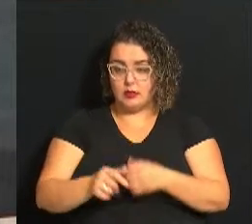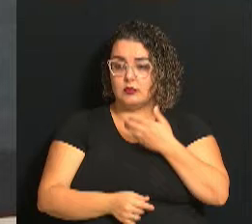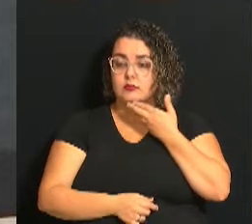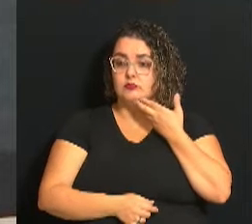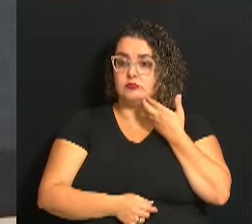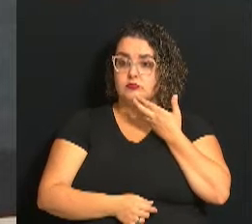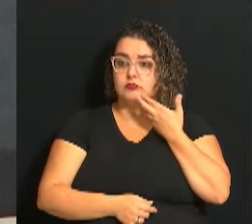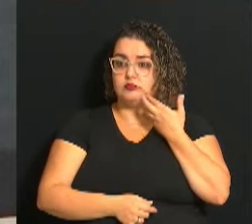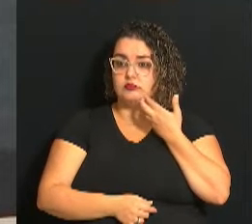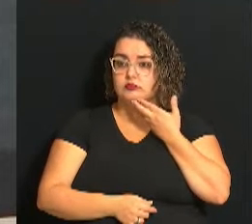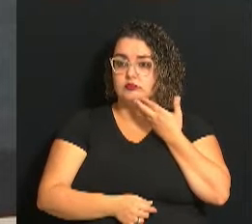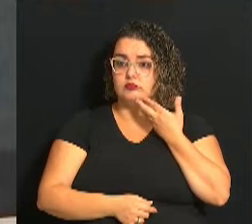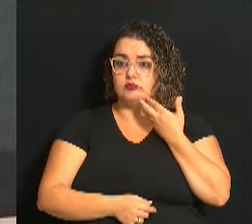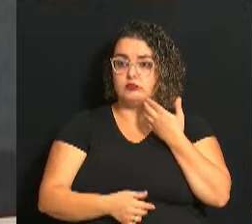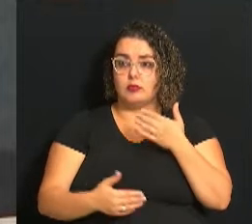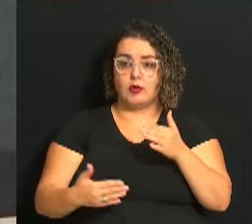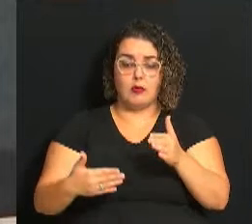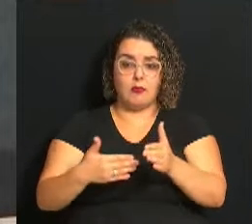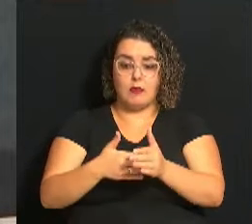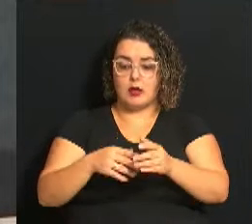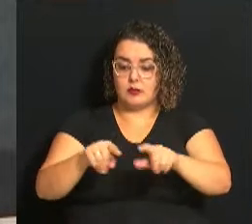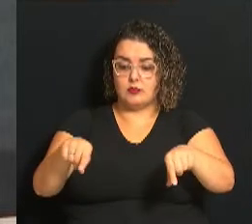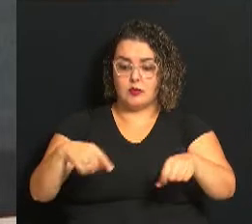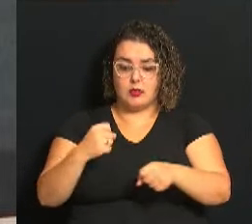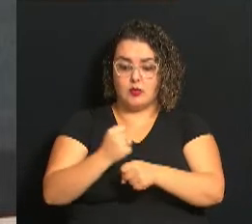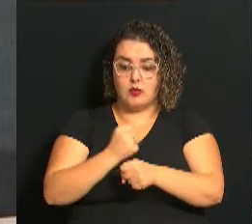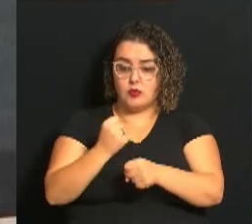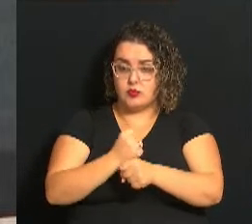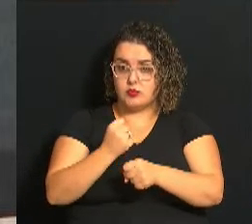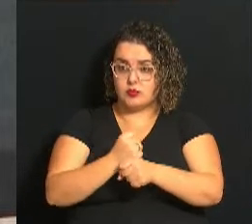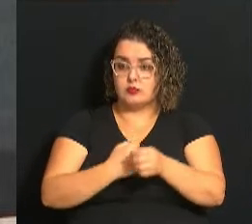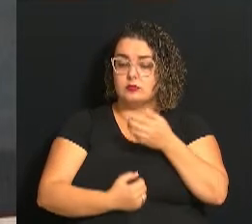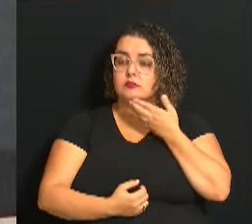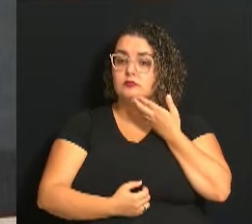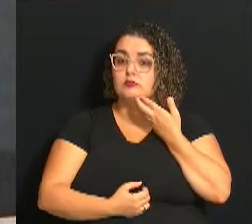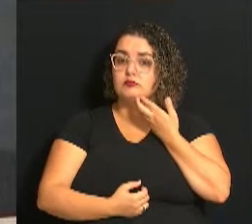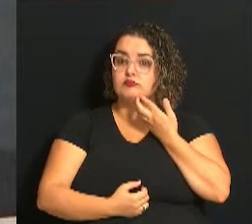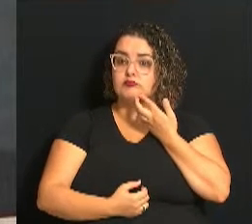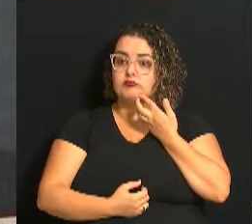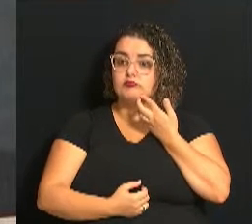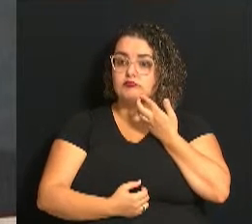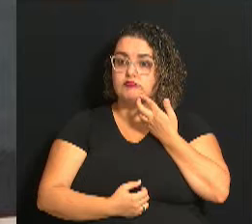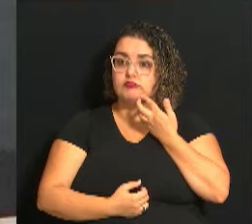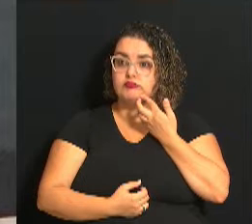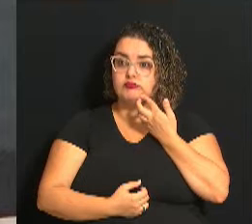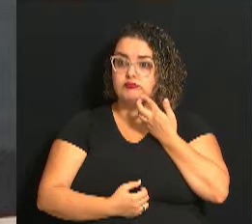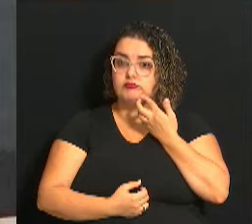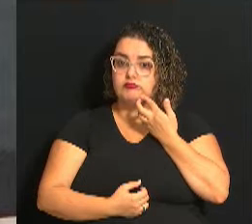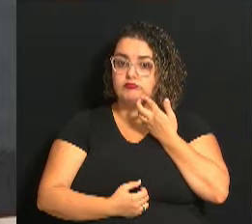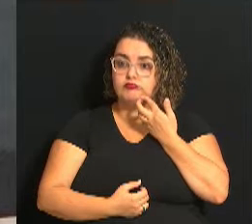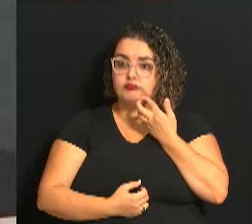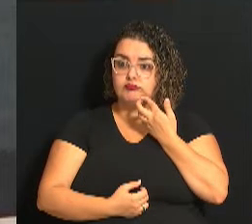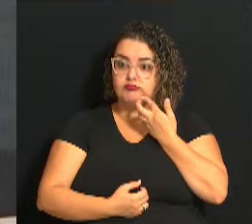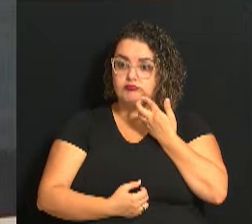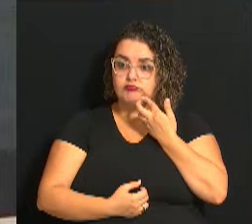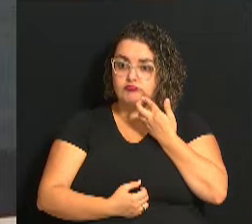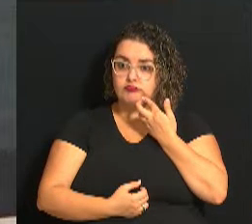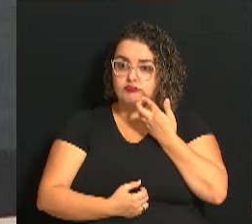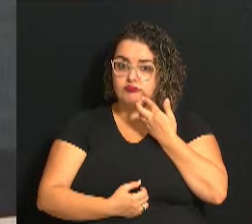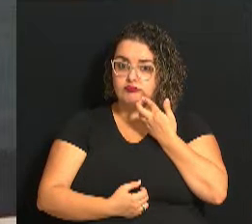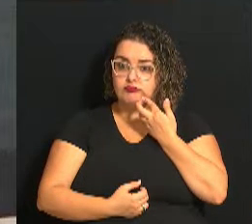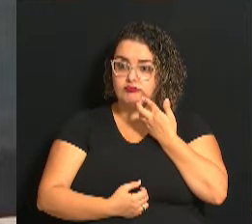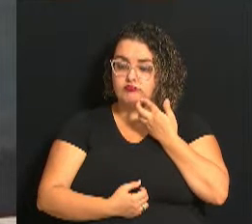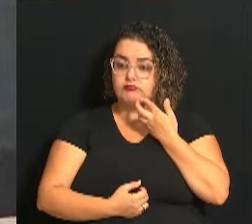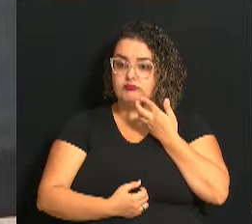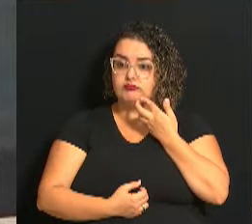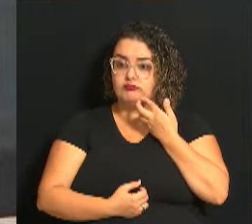o máximo de área que se pode construir, o máximo de ocupação que se pode fazer no terreno, o quanto você